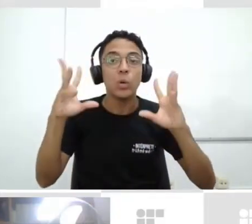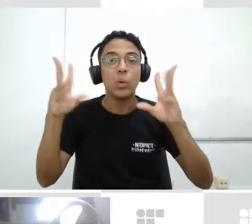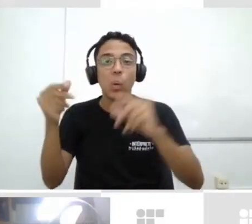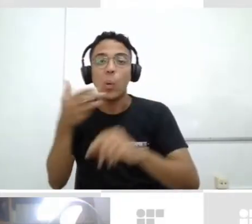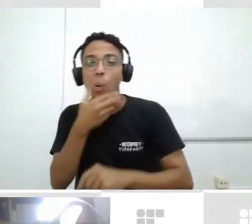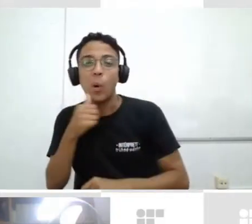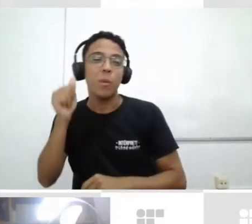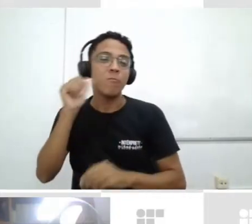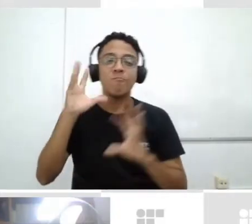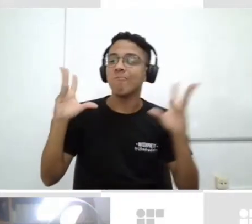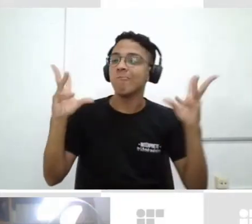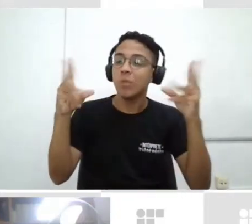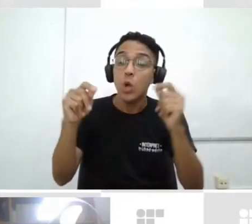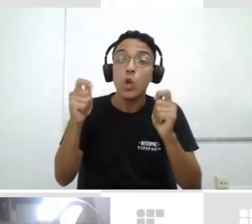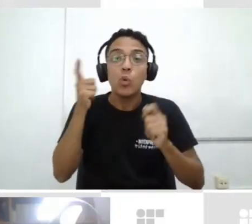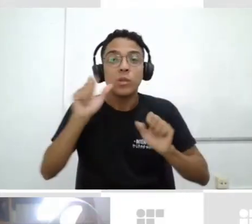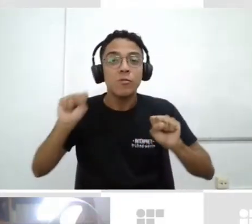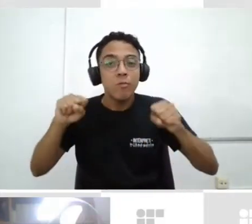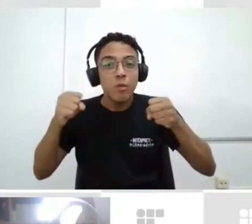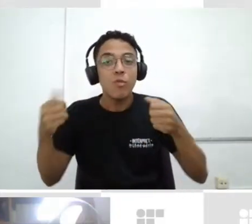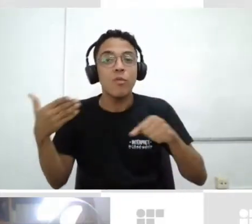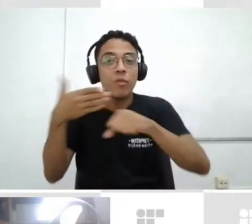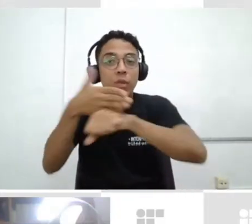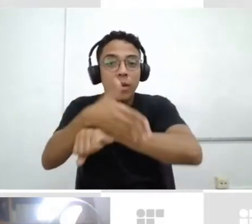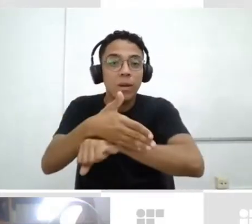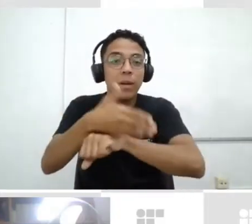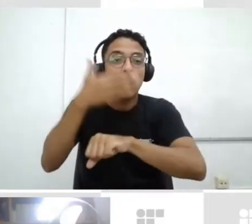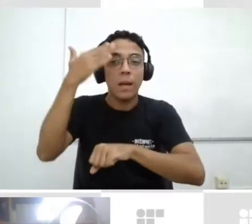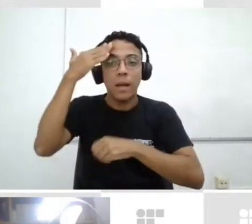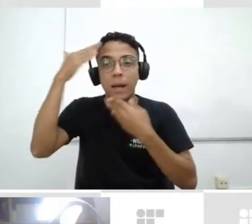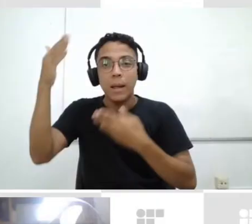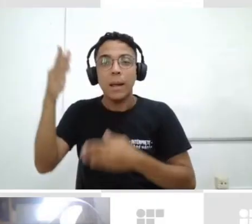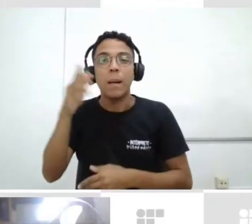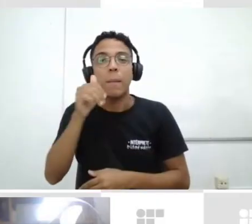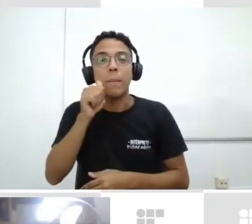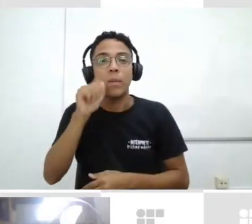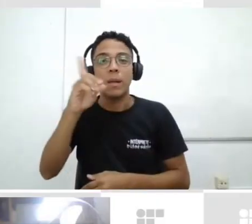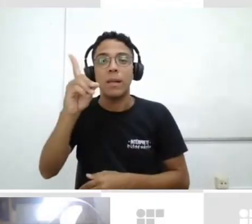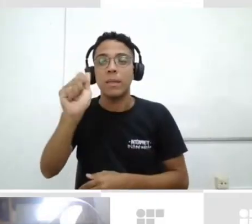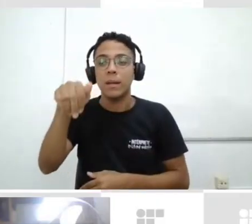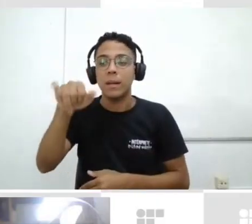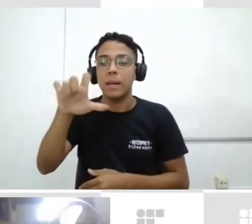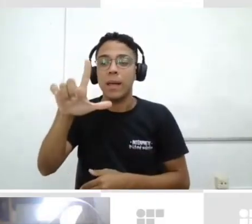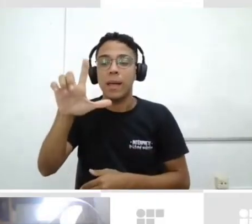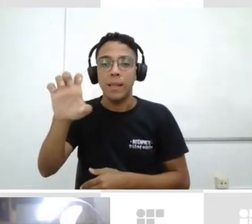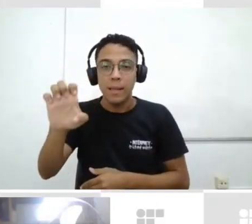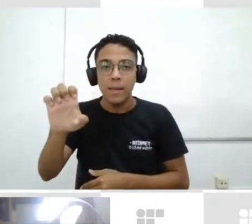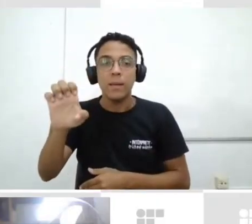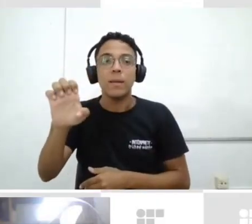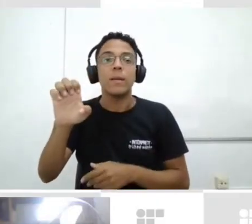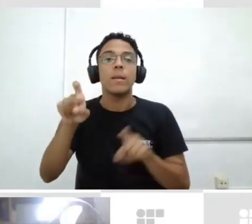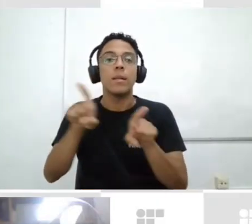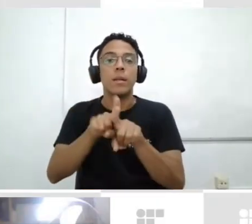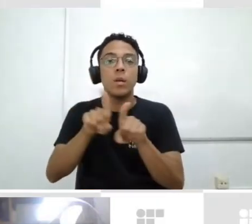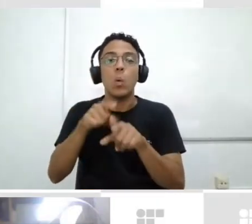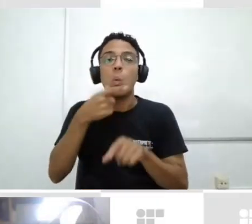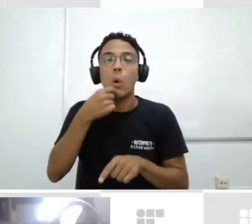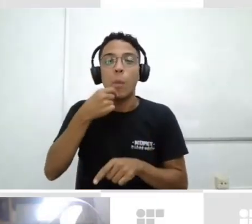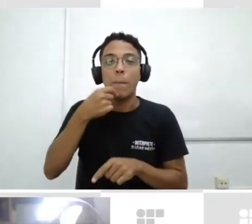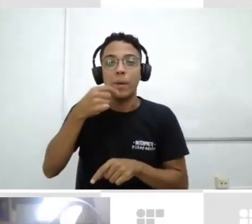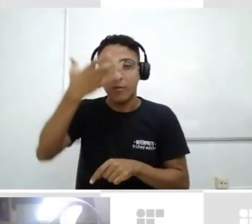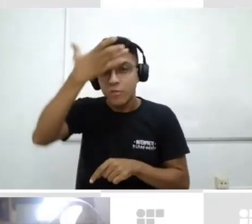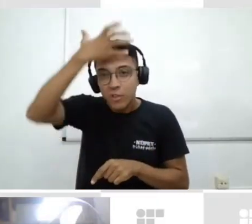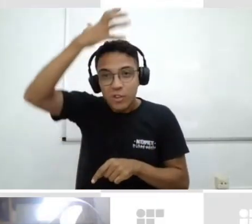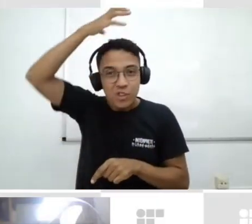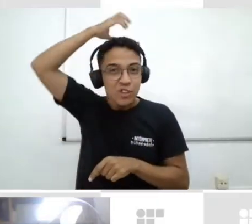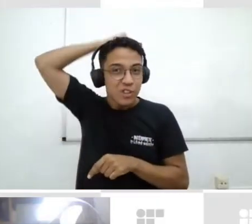que fizeram possível, né? Agradecer a Daniele, né, pela parceria ali na promoção, pela presença, agradecer ao Jefferson, né? Que sem o